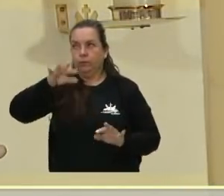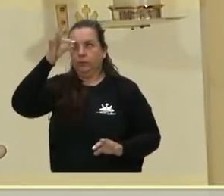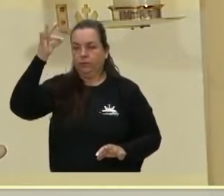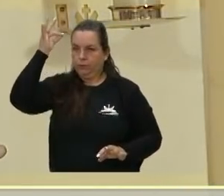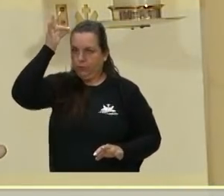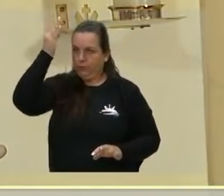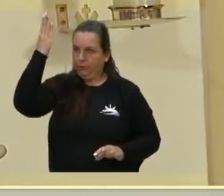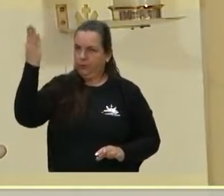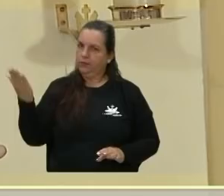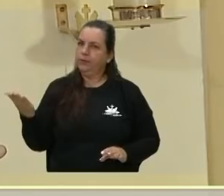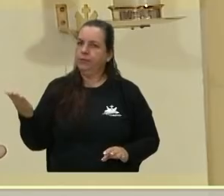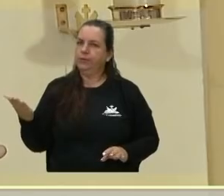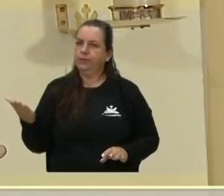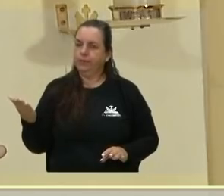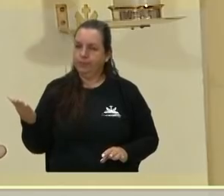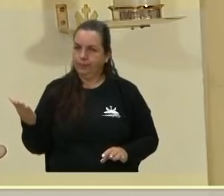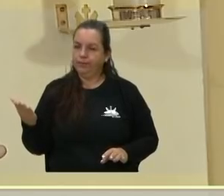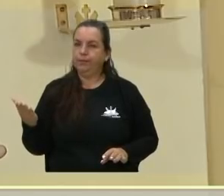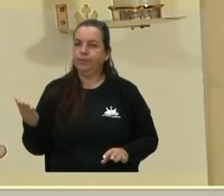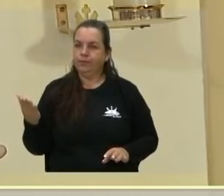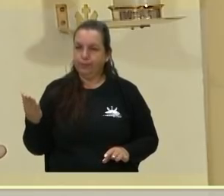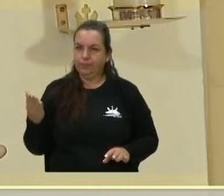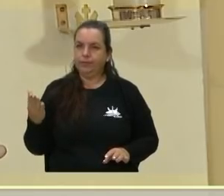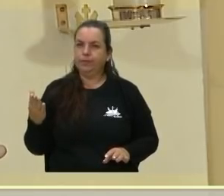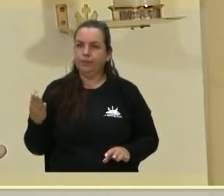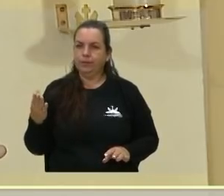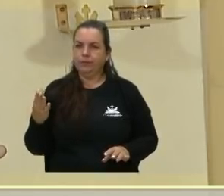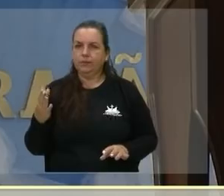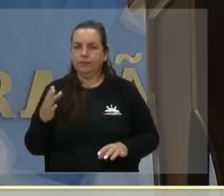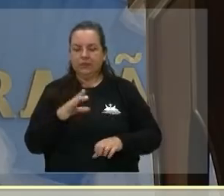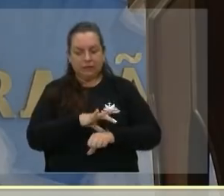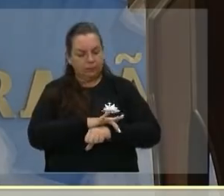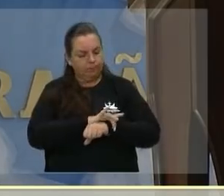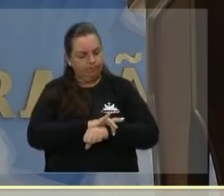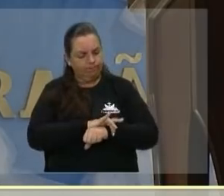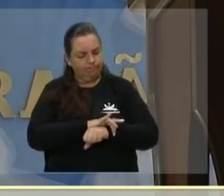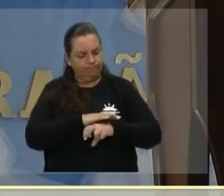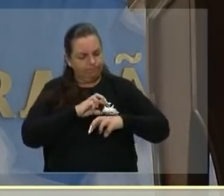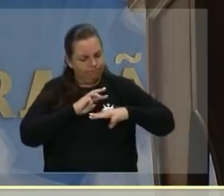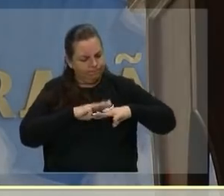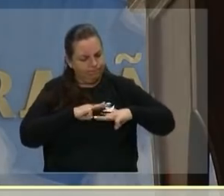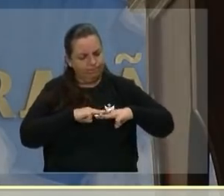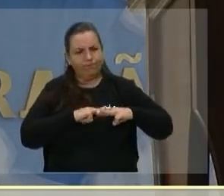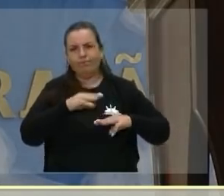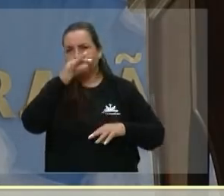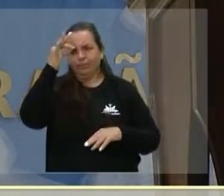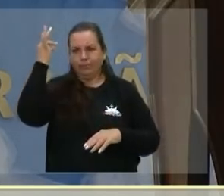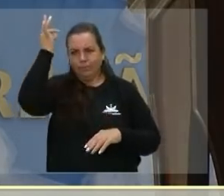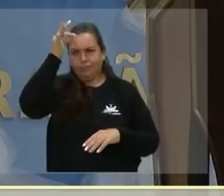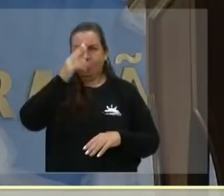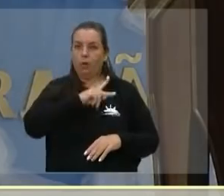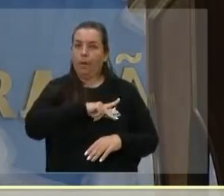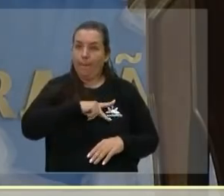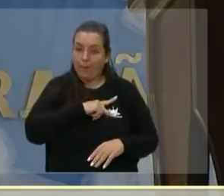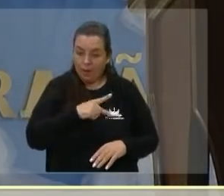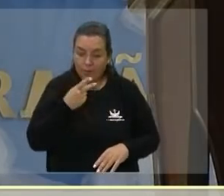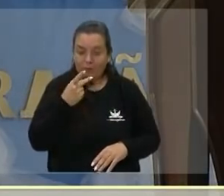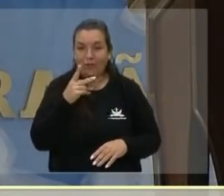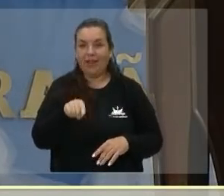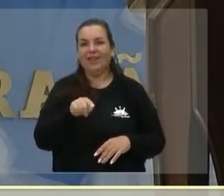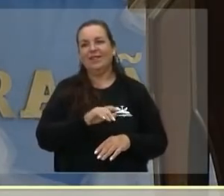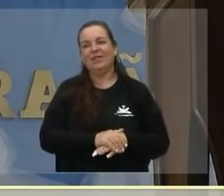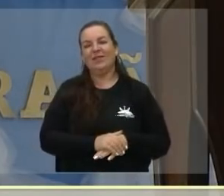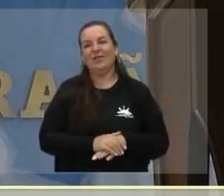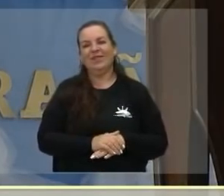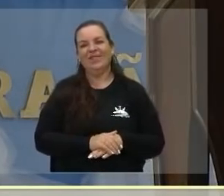espírito rio de janeiros do espírito como diz a primeira leitura a paulo o paulo